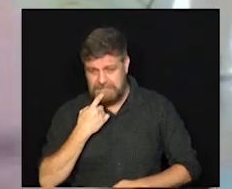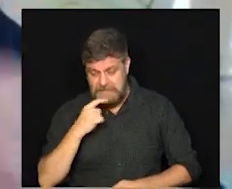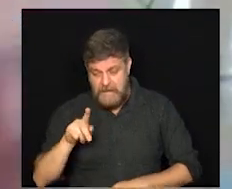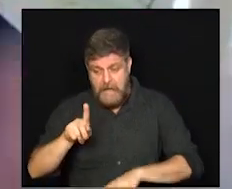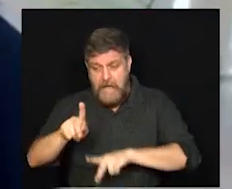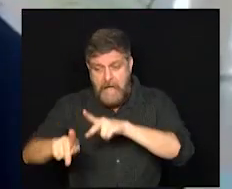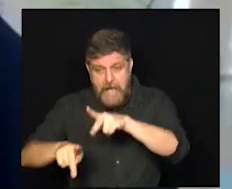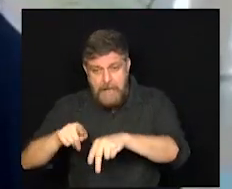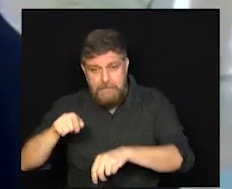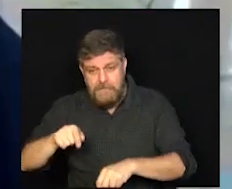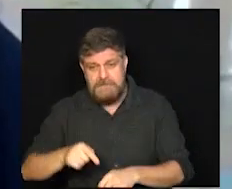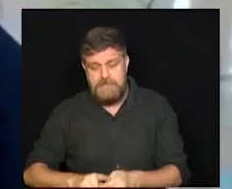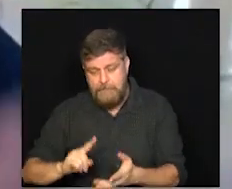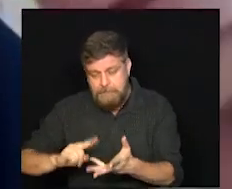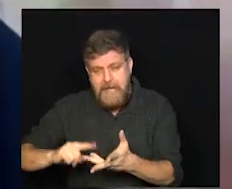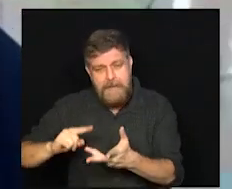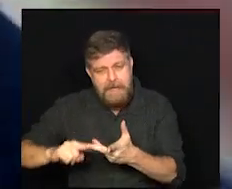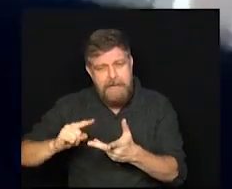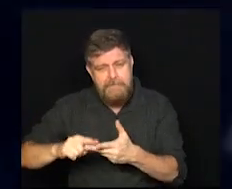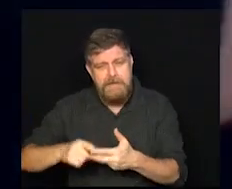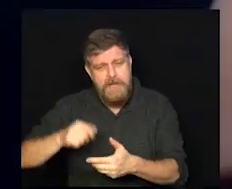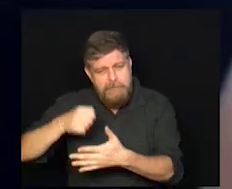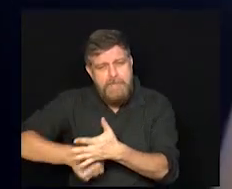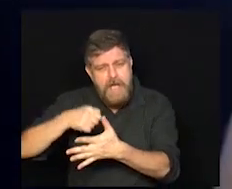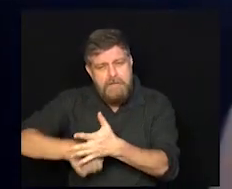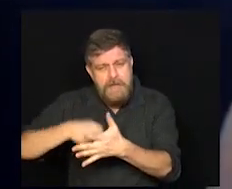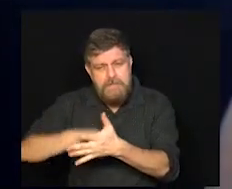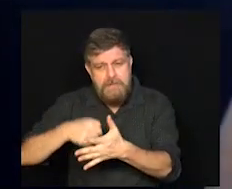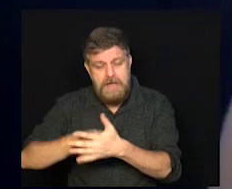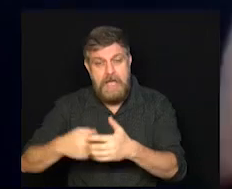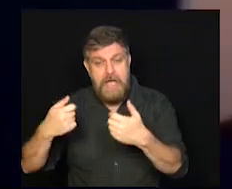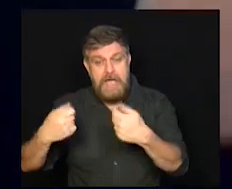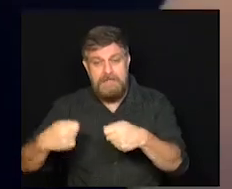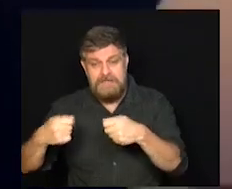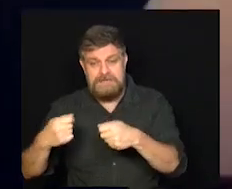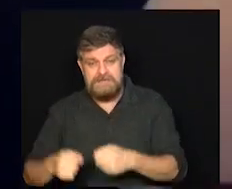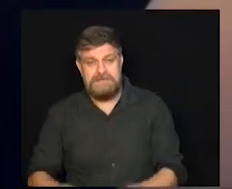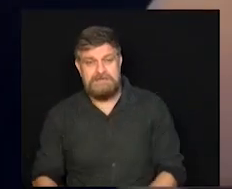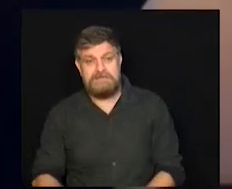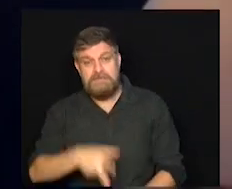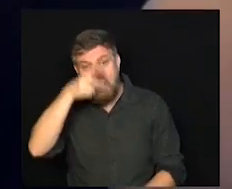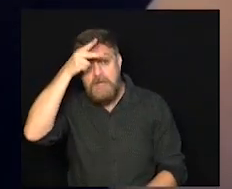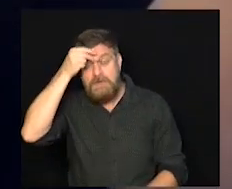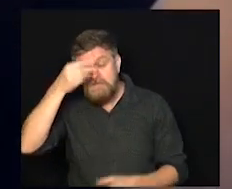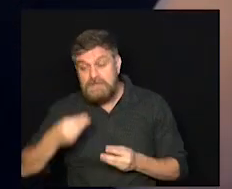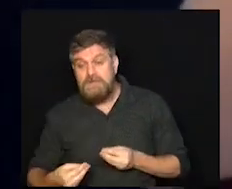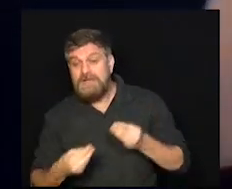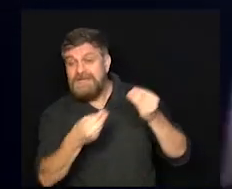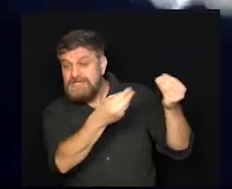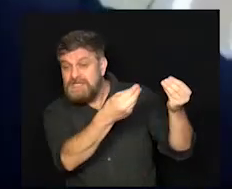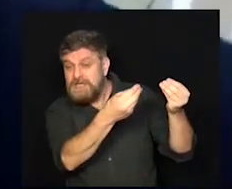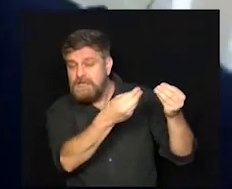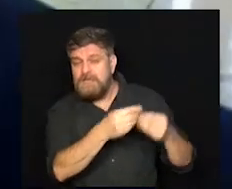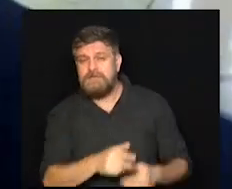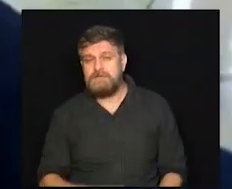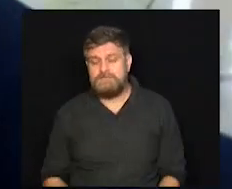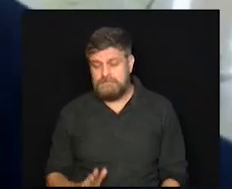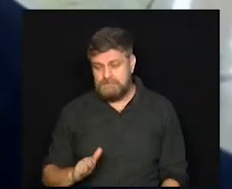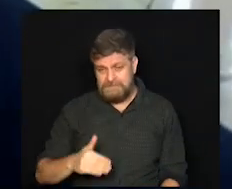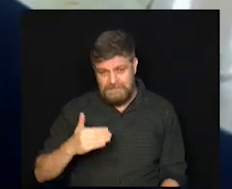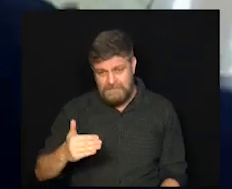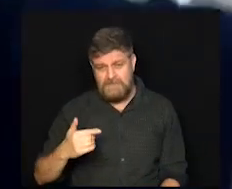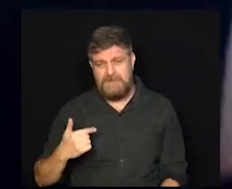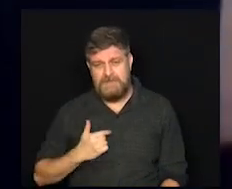precisa, a sua reivindicação, ela precisa chegar ao poder público, ao poder executivo, por exemplo, quando